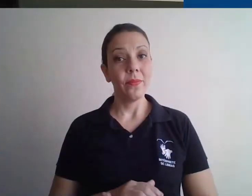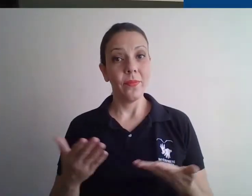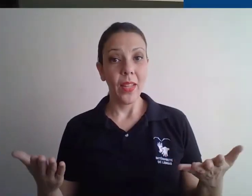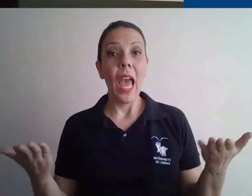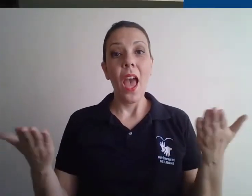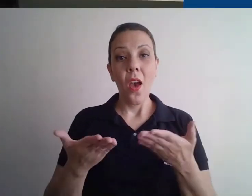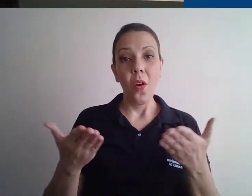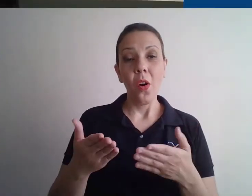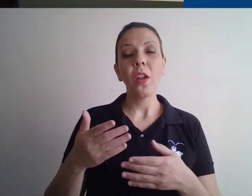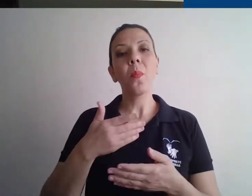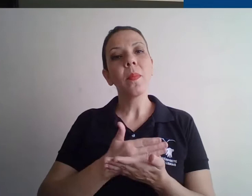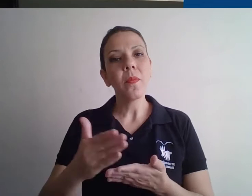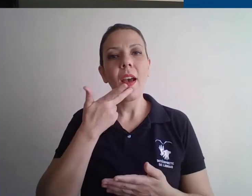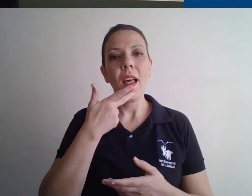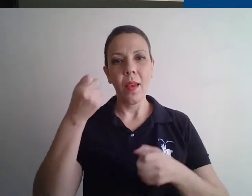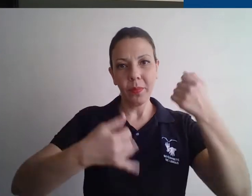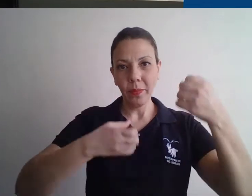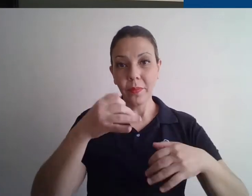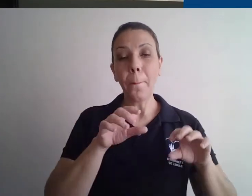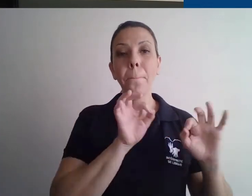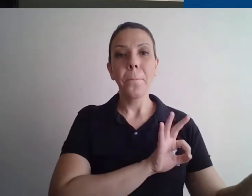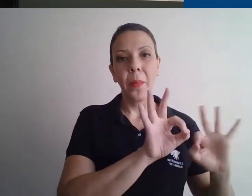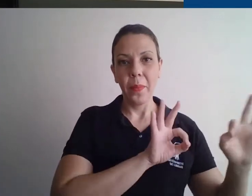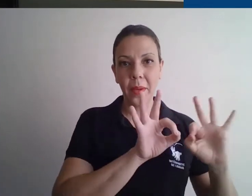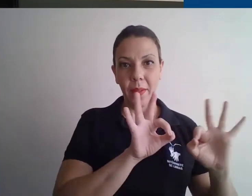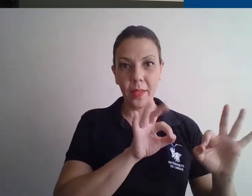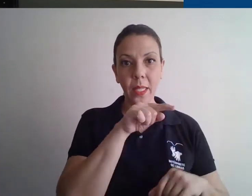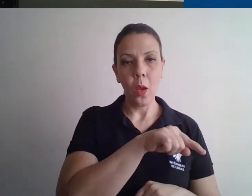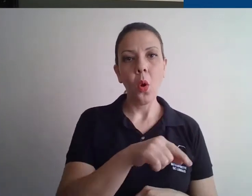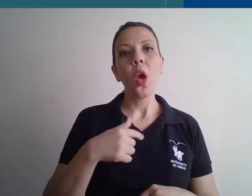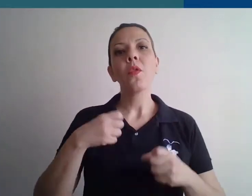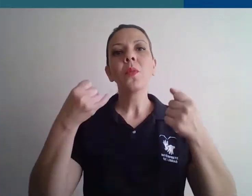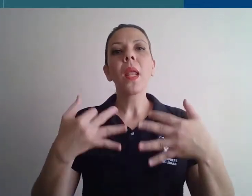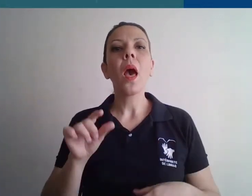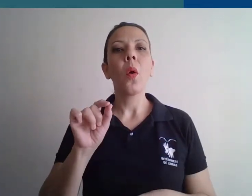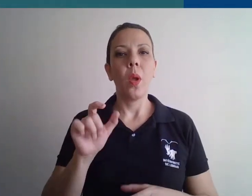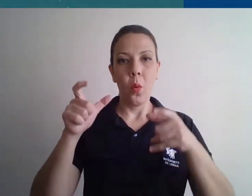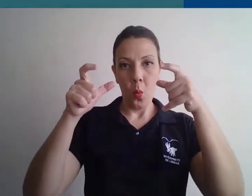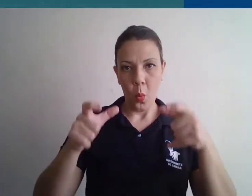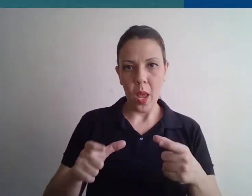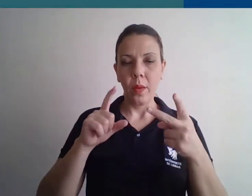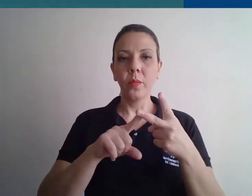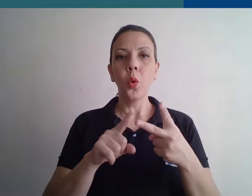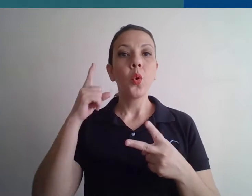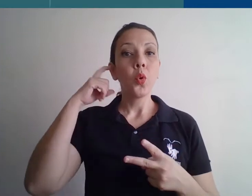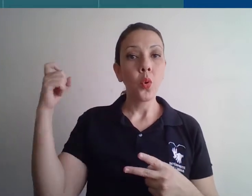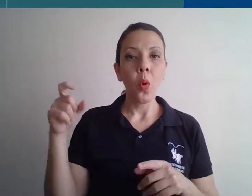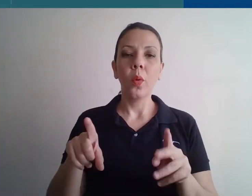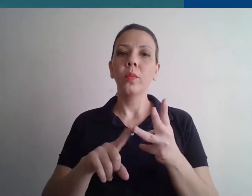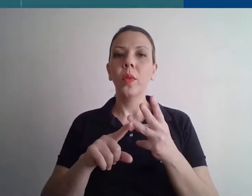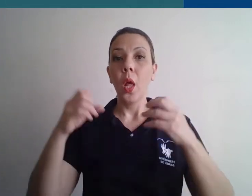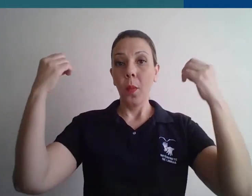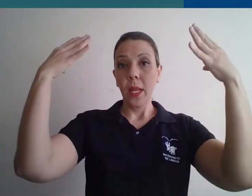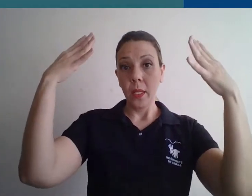Bom, vamos falar da preparação antes de realmente começarmos a gravar. Nesse tópico eu vou abordar um pouco sobre local, som, iluminação e